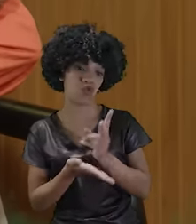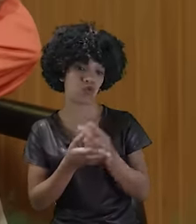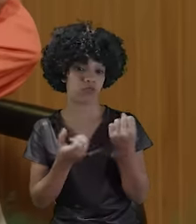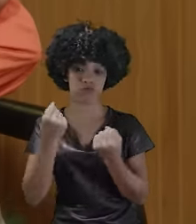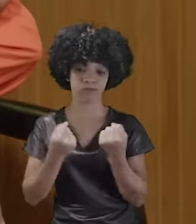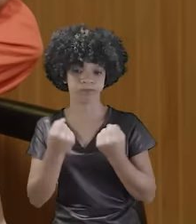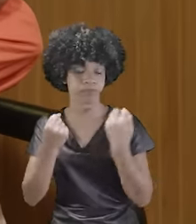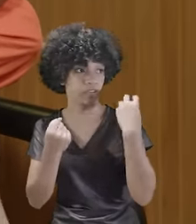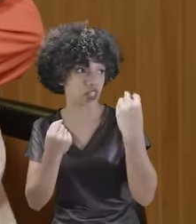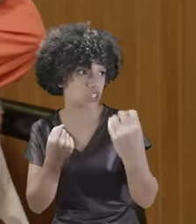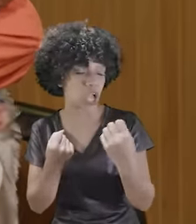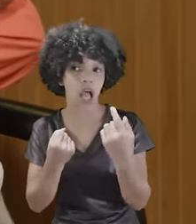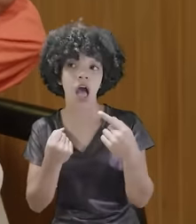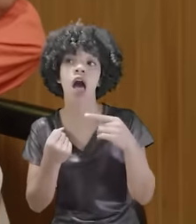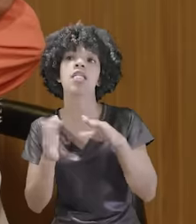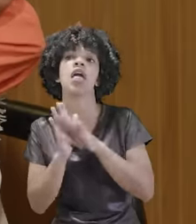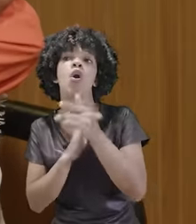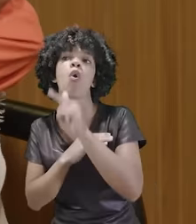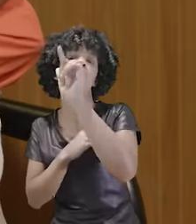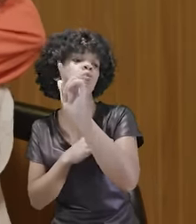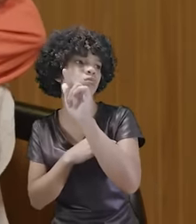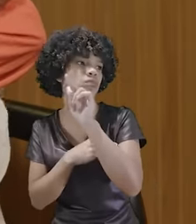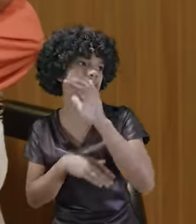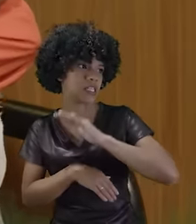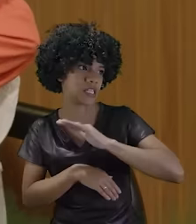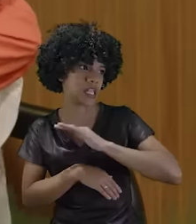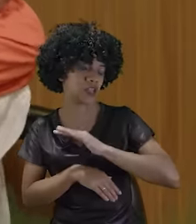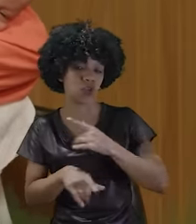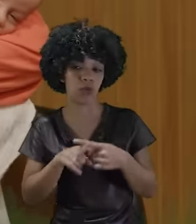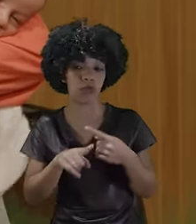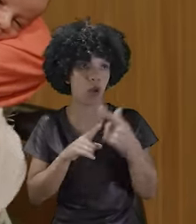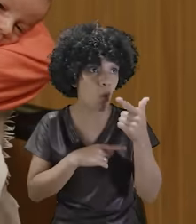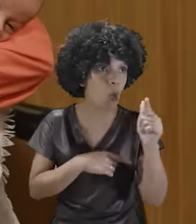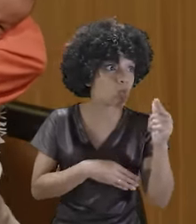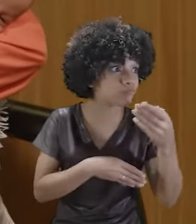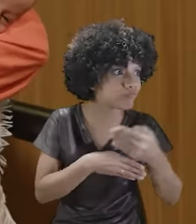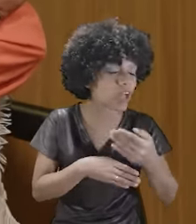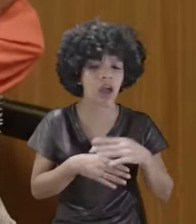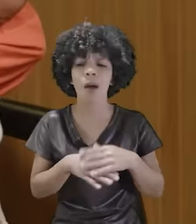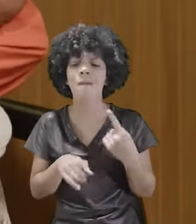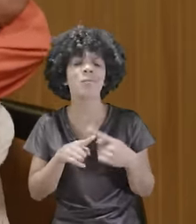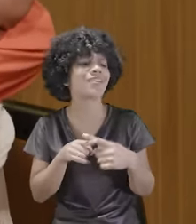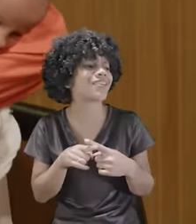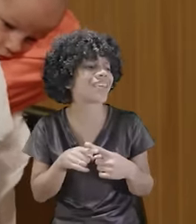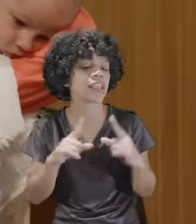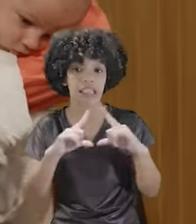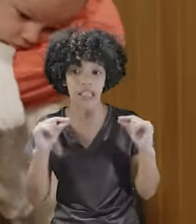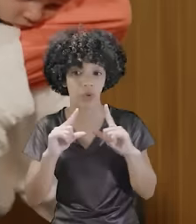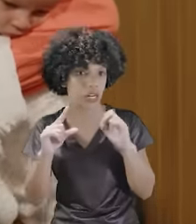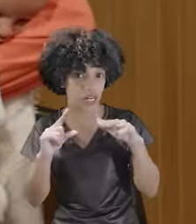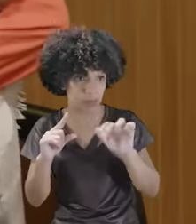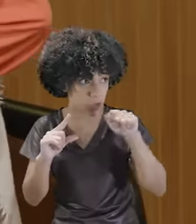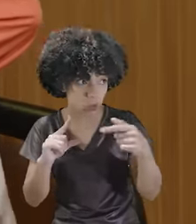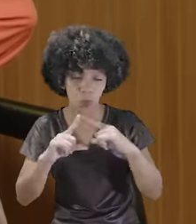completar o caminho até outra cidade a gente pega outro táxi porque na ali pô tava muito muito guerra muito grande não dá